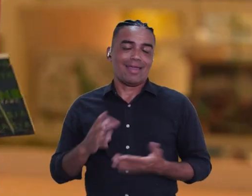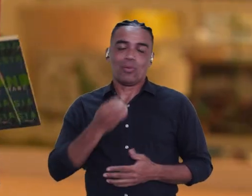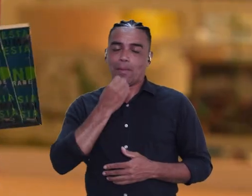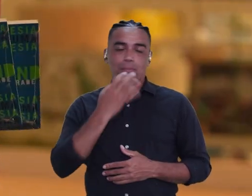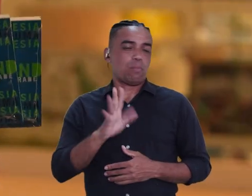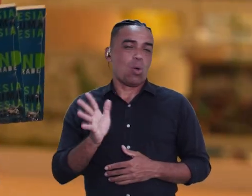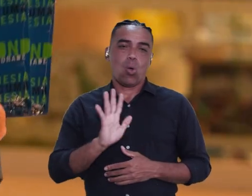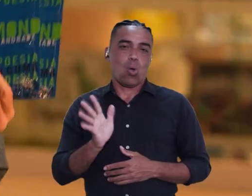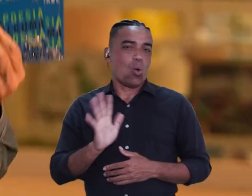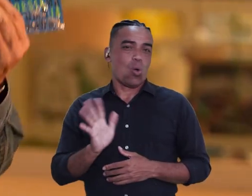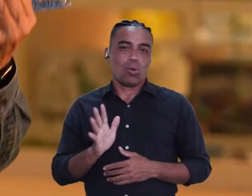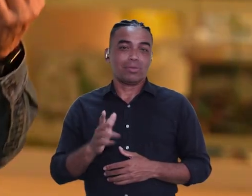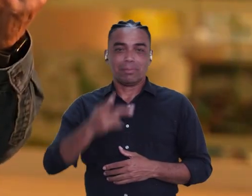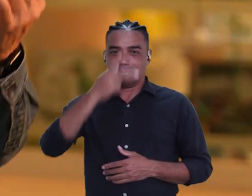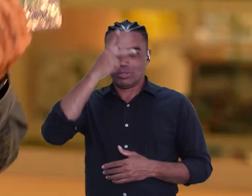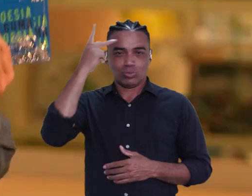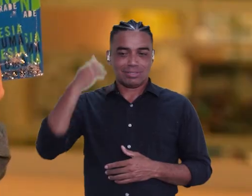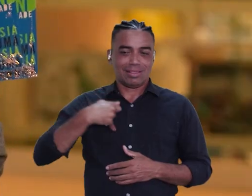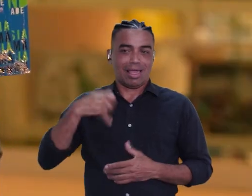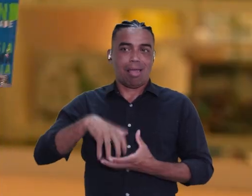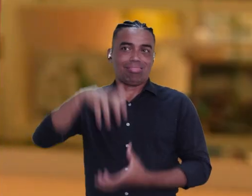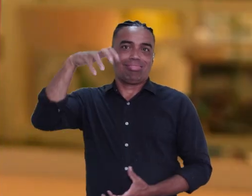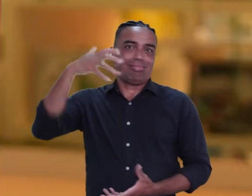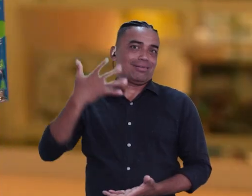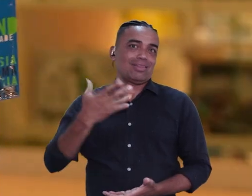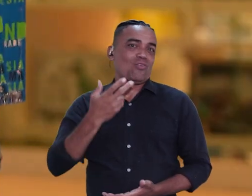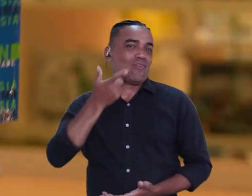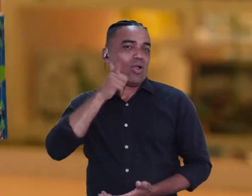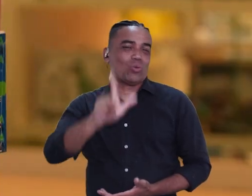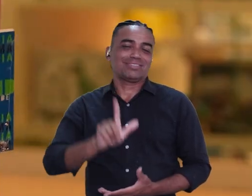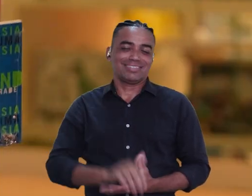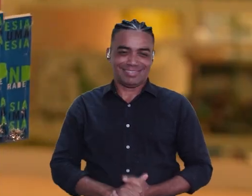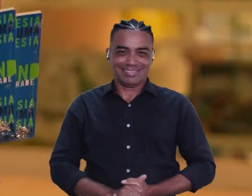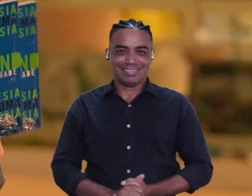não é muito amigável a pessoas da minha idade.